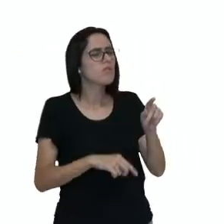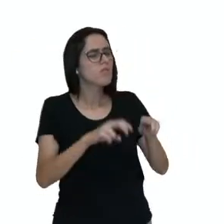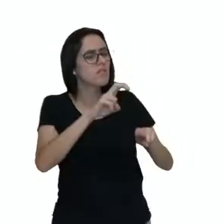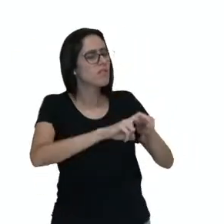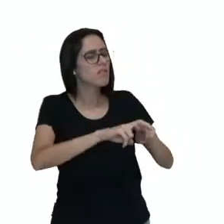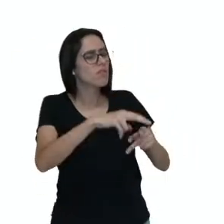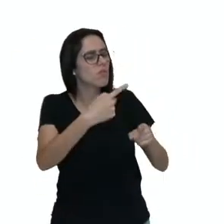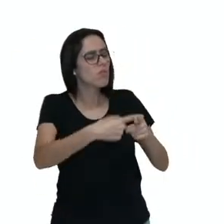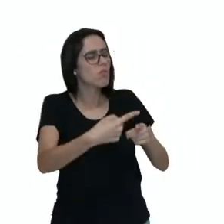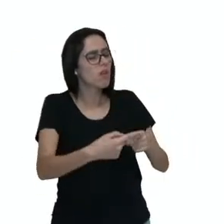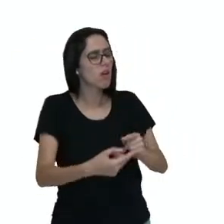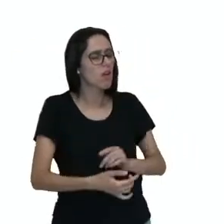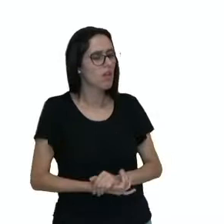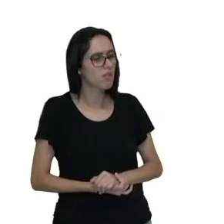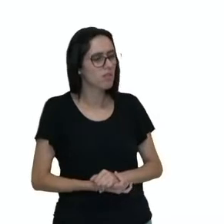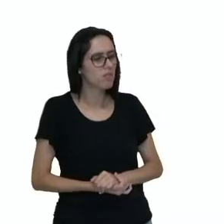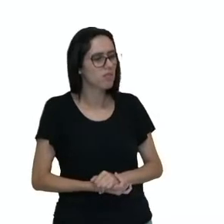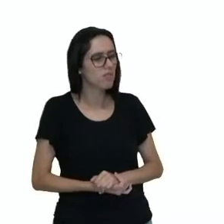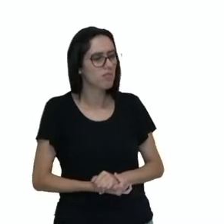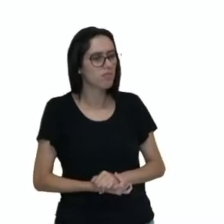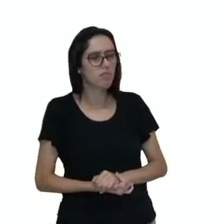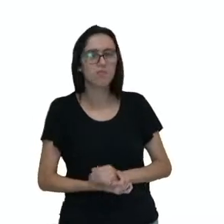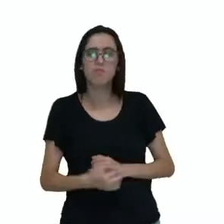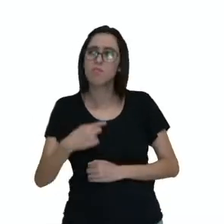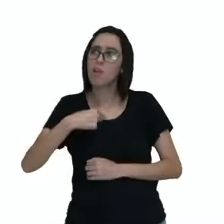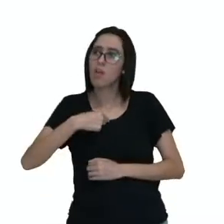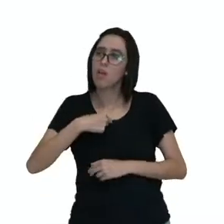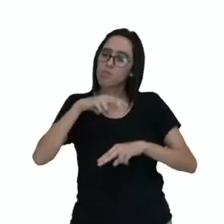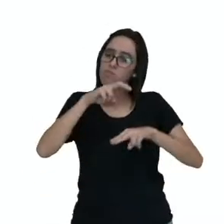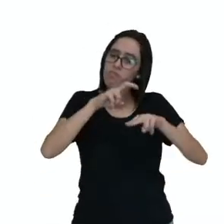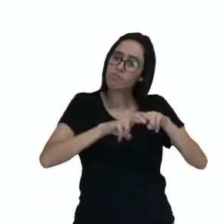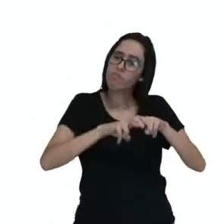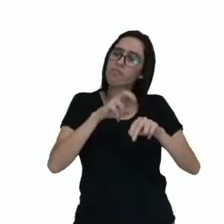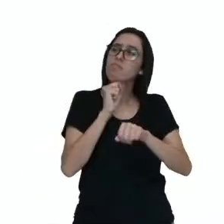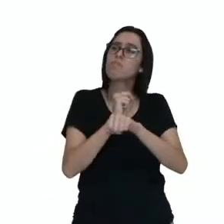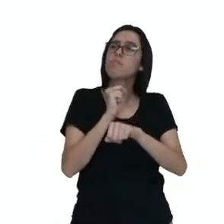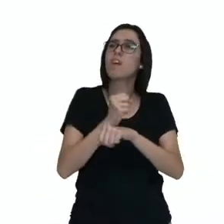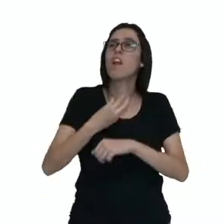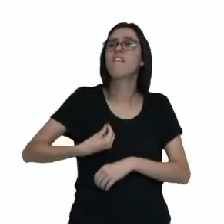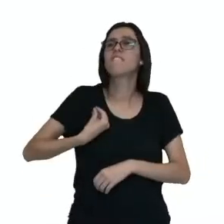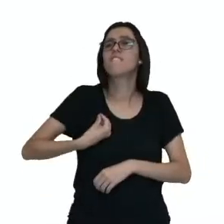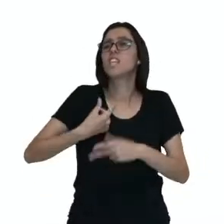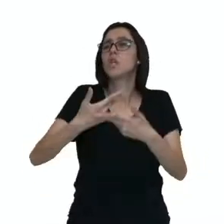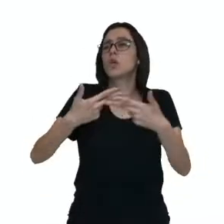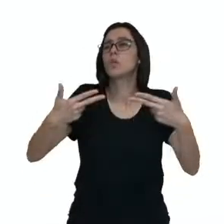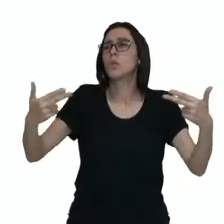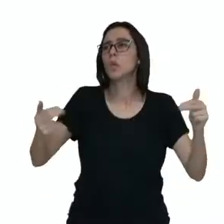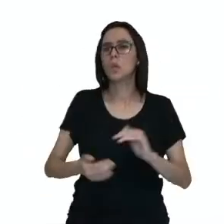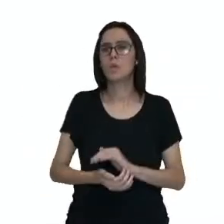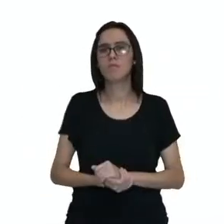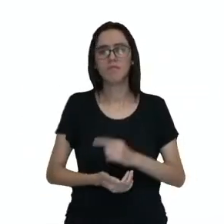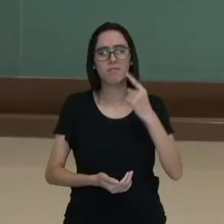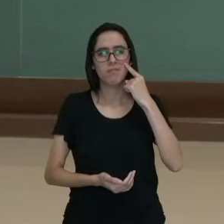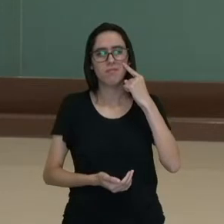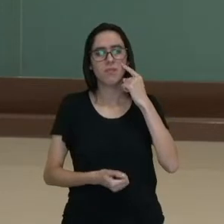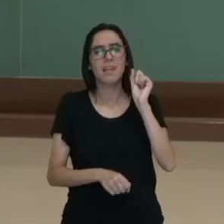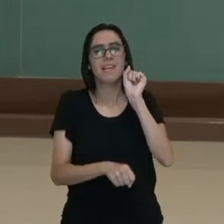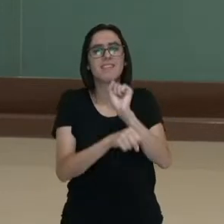Miguelito? Pois aqui estou esperando algo de la vida. Então, observem, ele falou